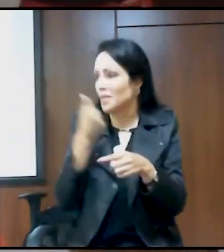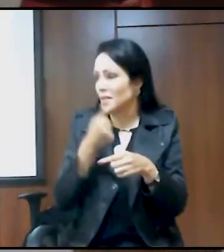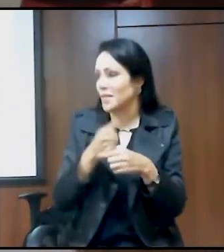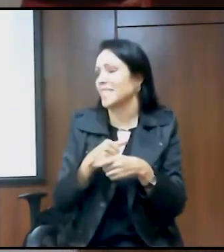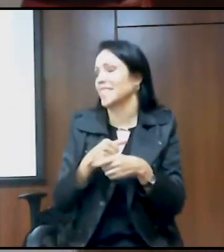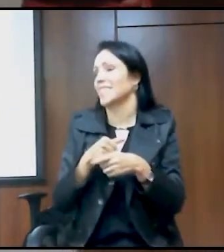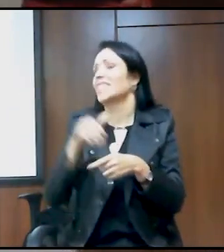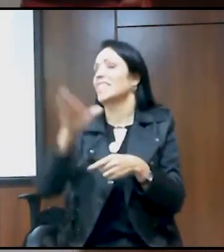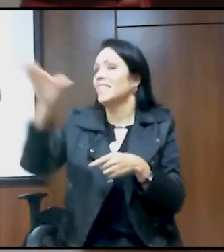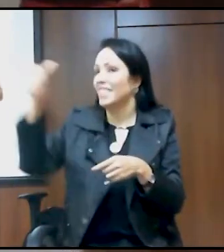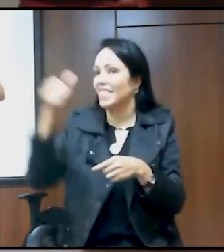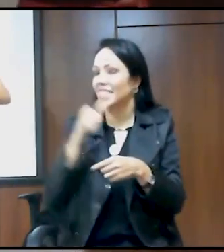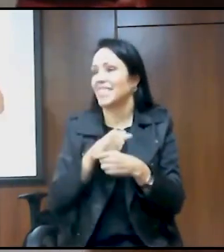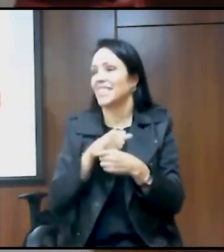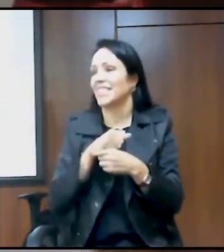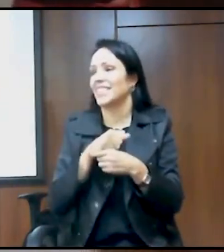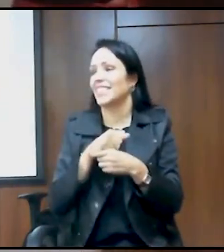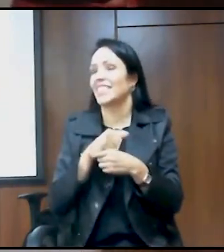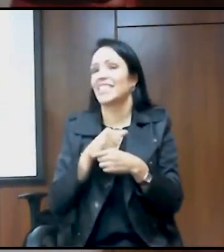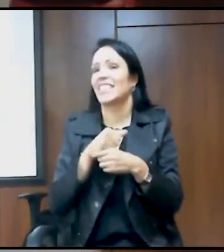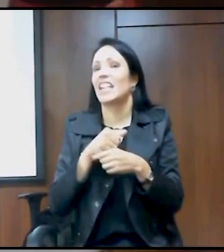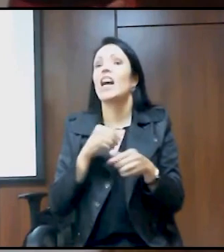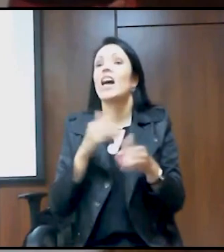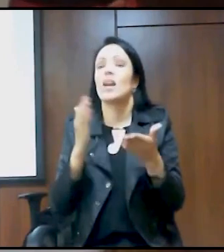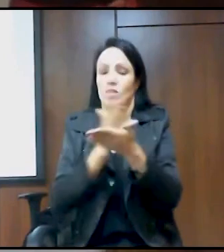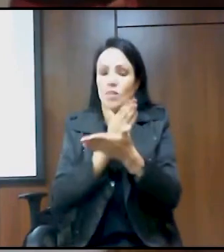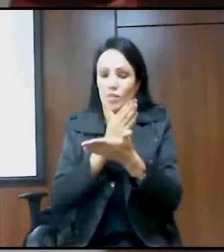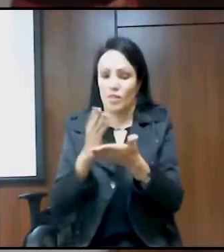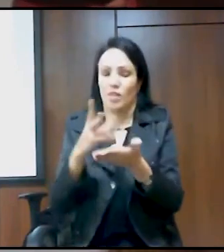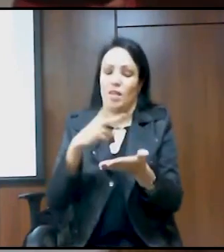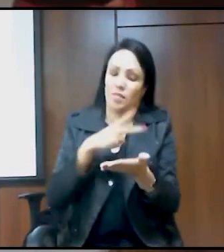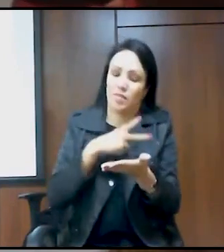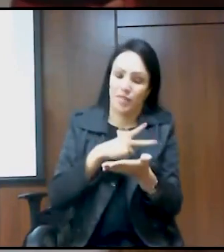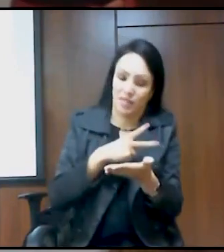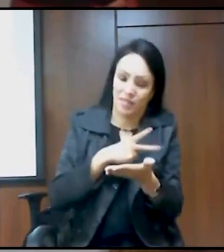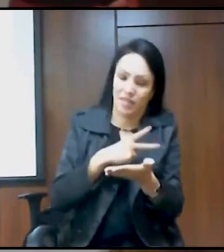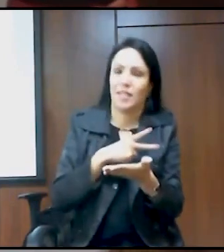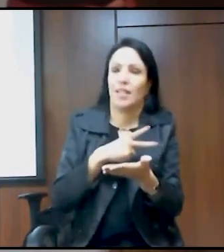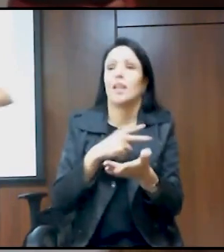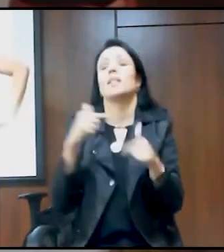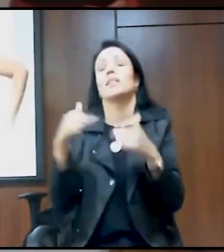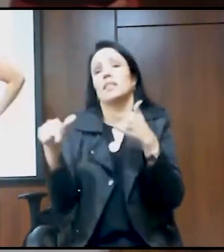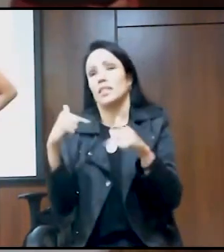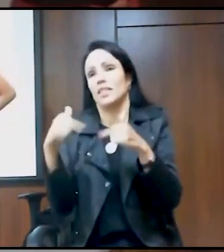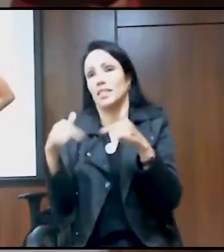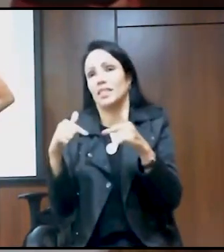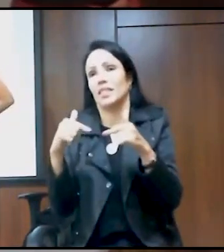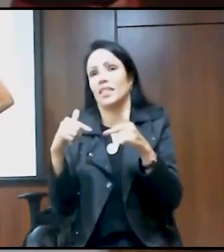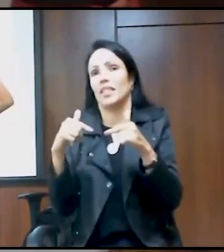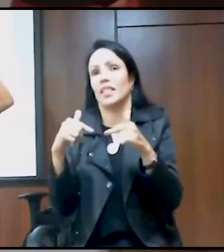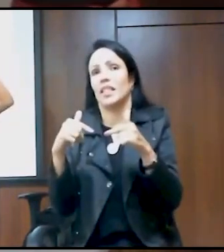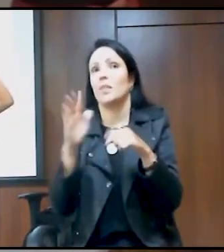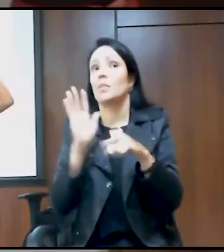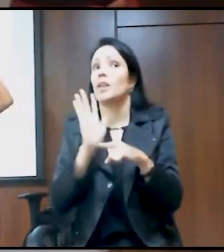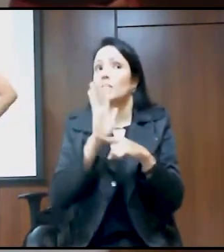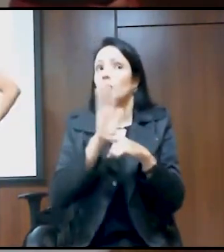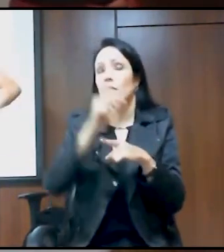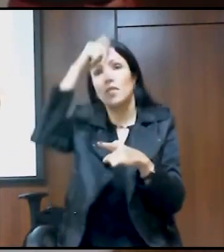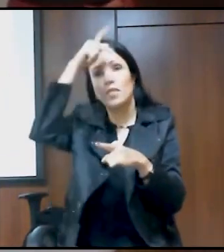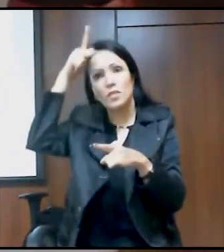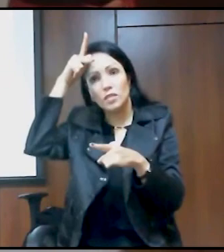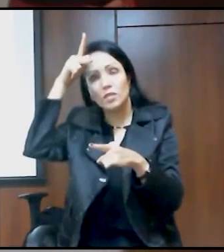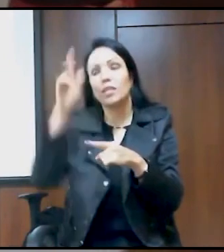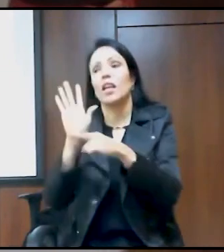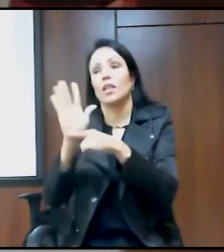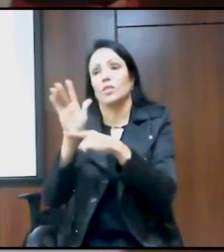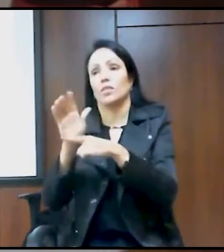por que não contratar intermediários privados entre a prefeitura e quem recebe o auxílio aluguel?